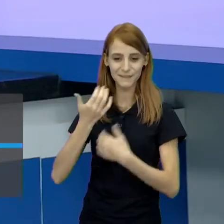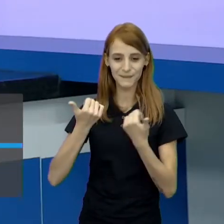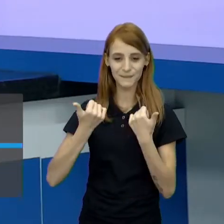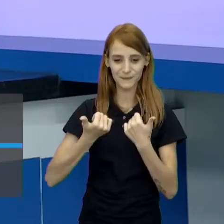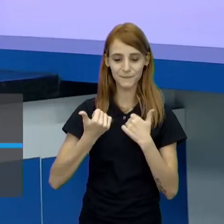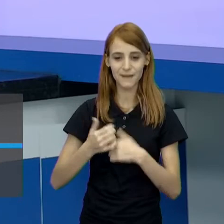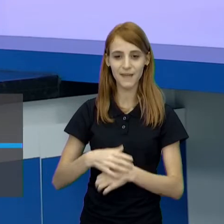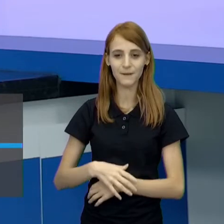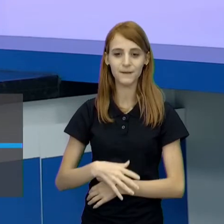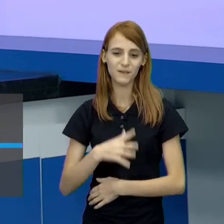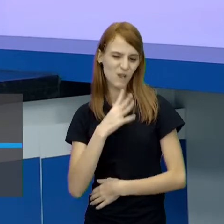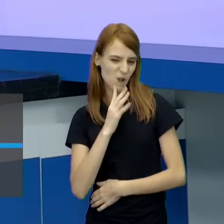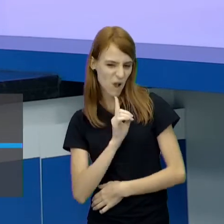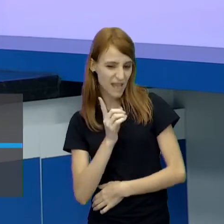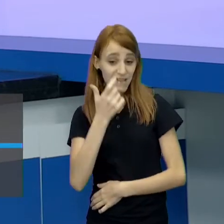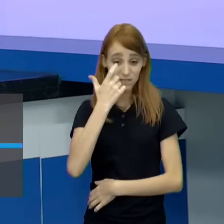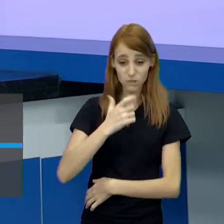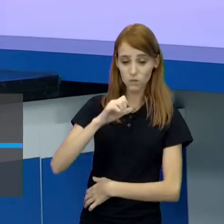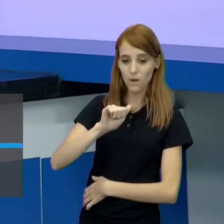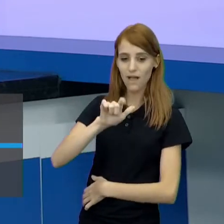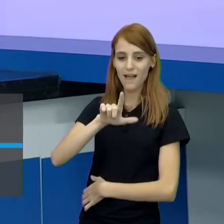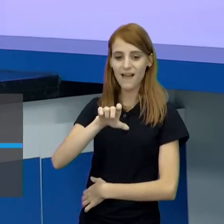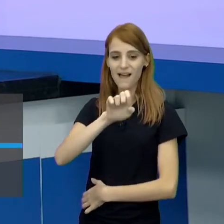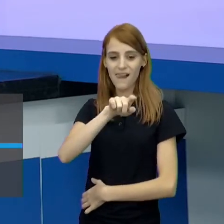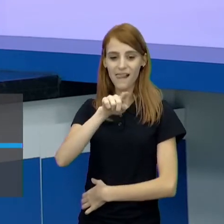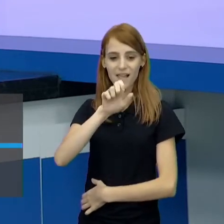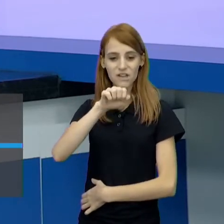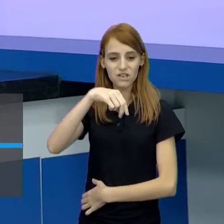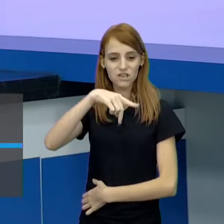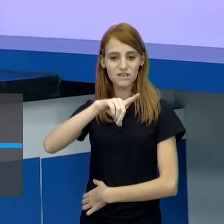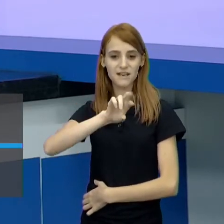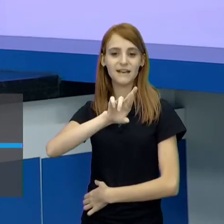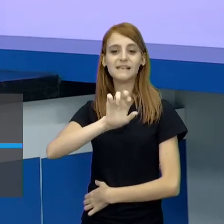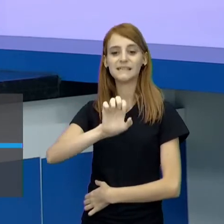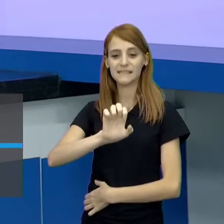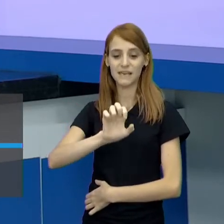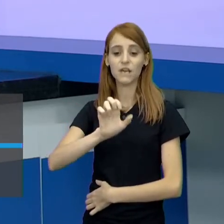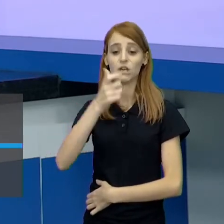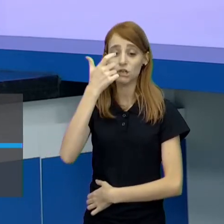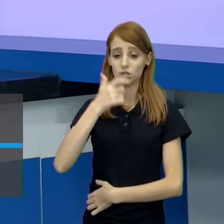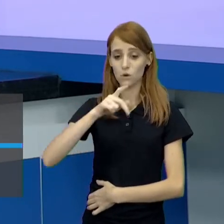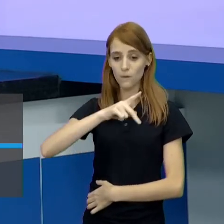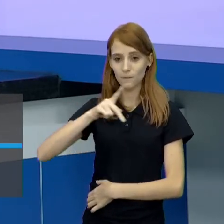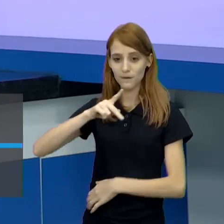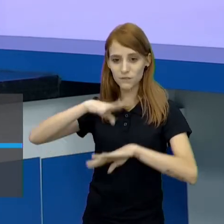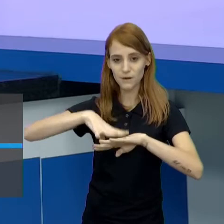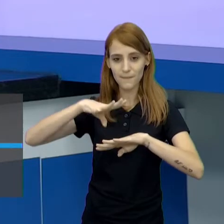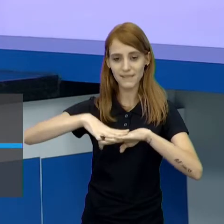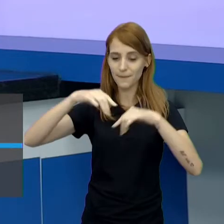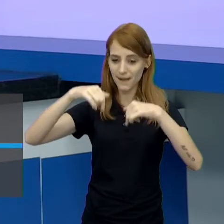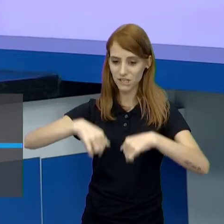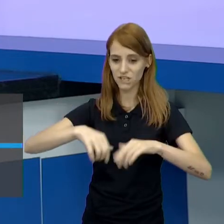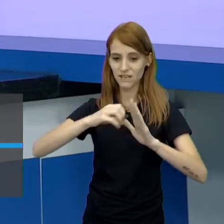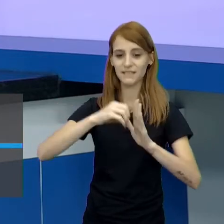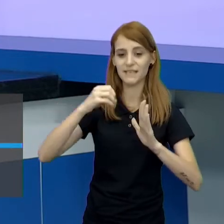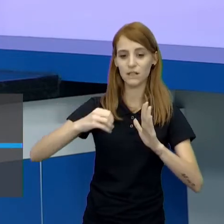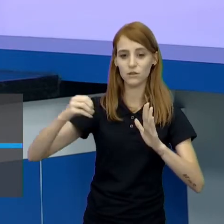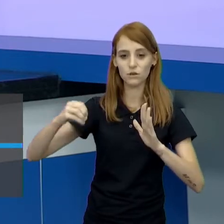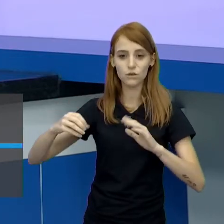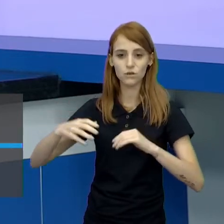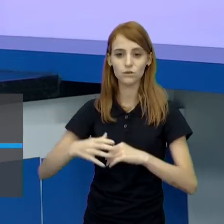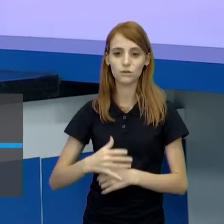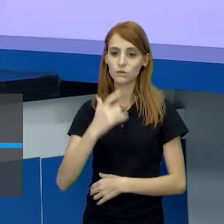Para quem não me conhece, eu sou o professor Alexandre, também faço parte da equipe de professores de matemática aqui do Centro de Mídias. Tá? Eu